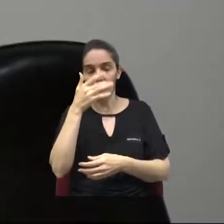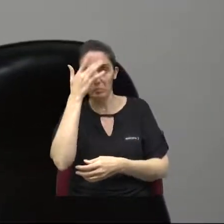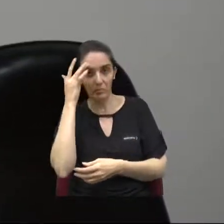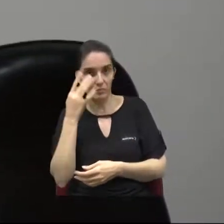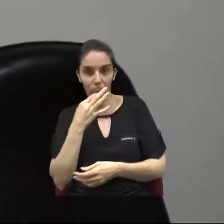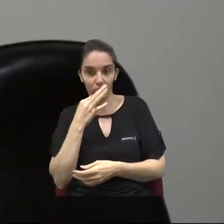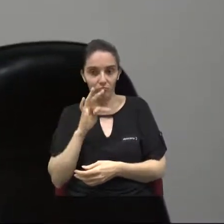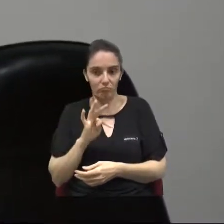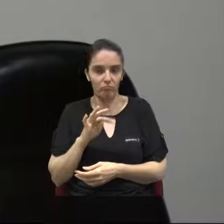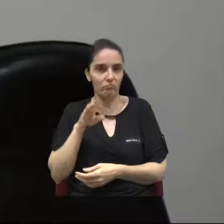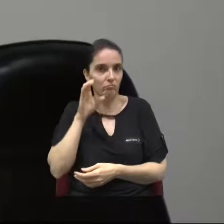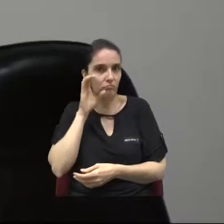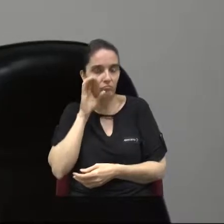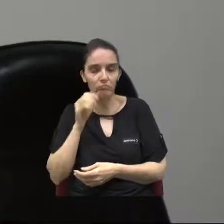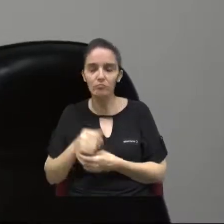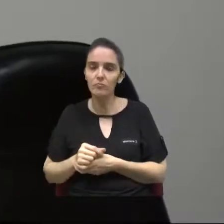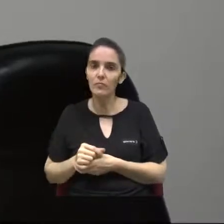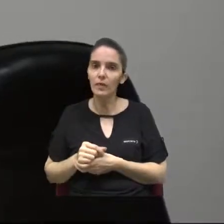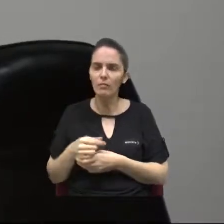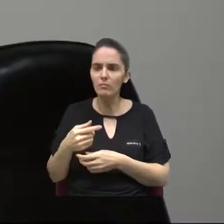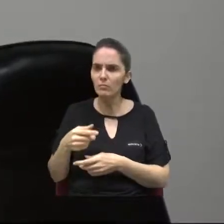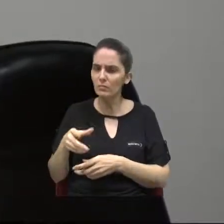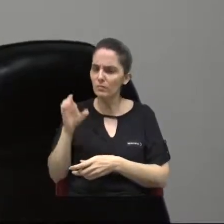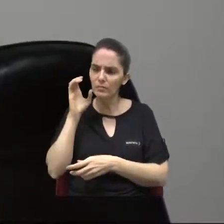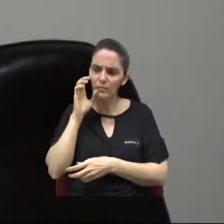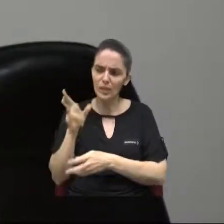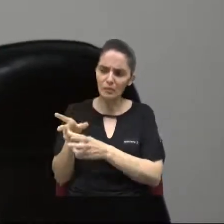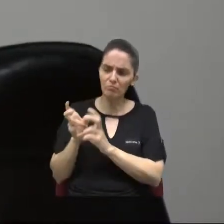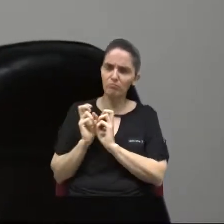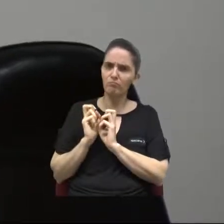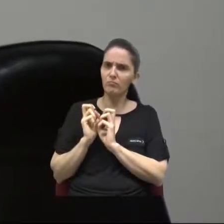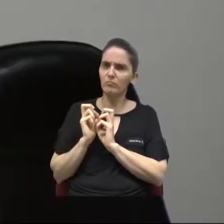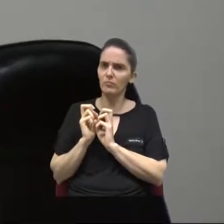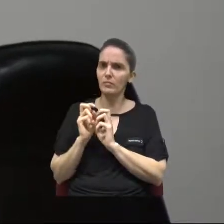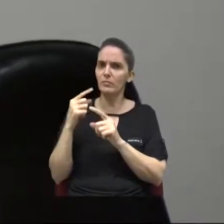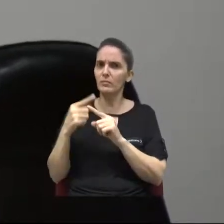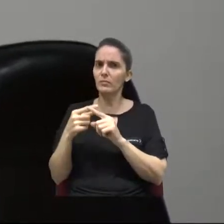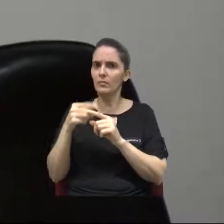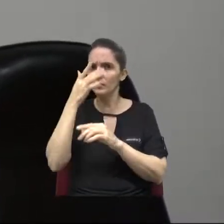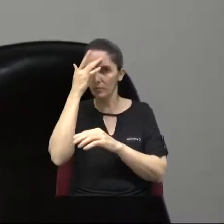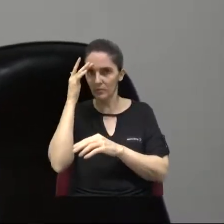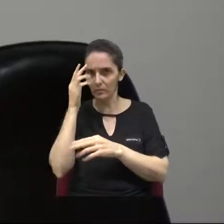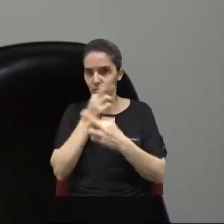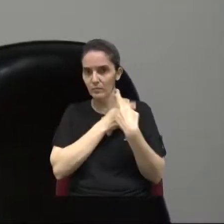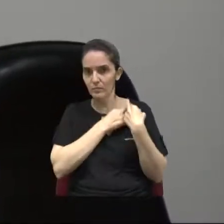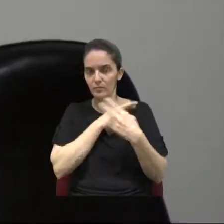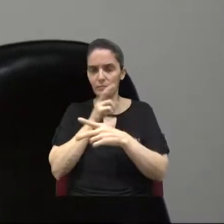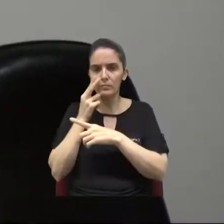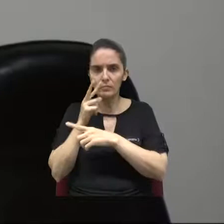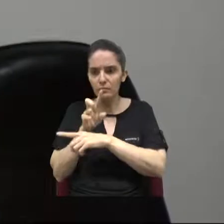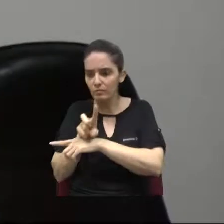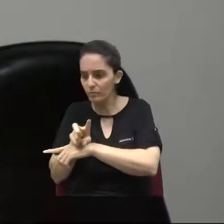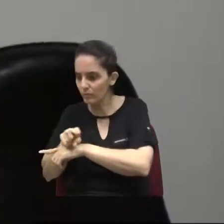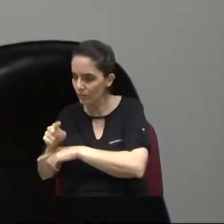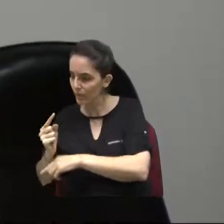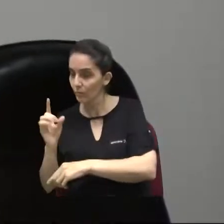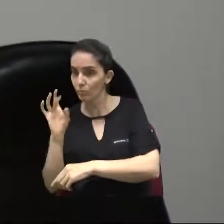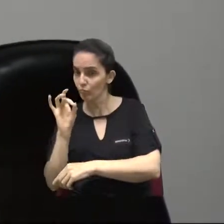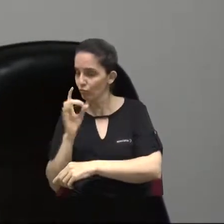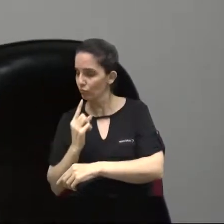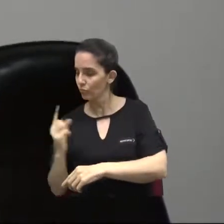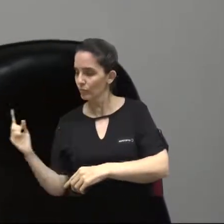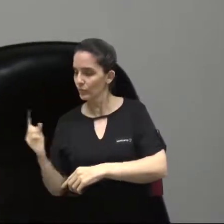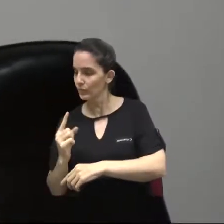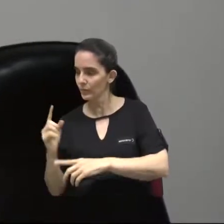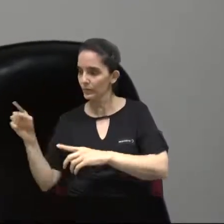enfim, eu passei a observar e eu achei que foi muito rápido. Eu sei da competência, conheço várias